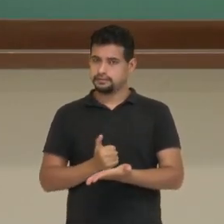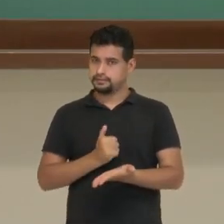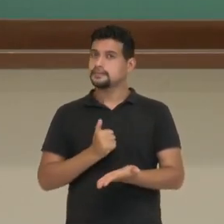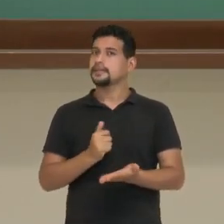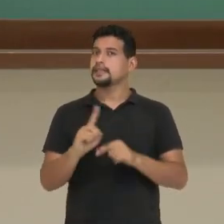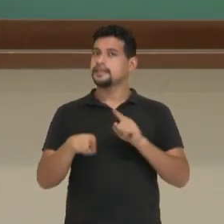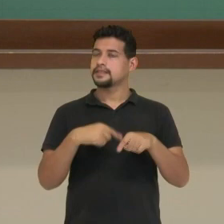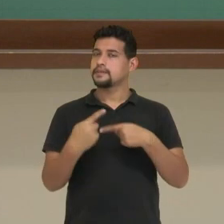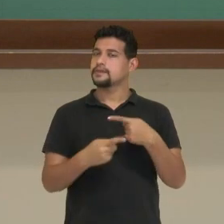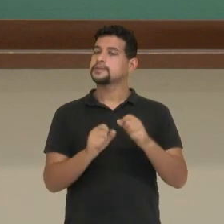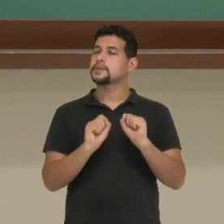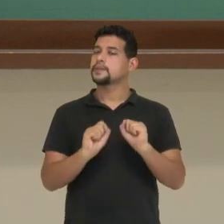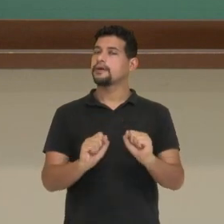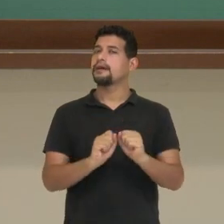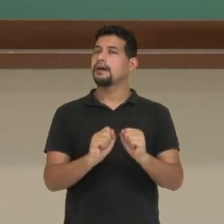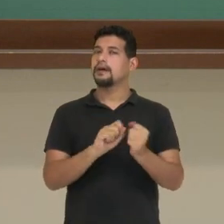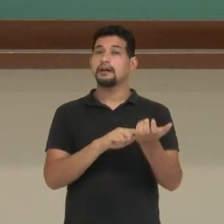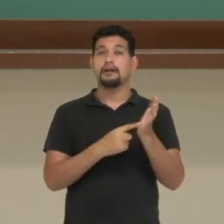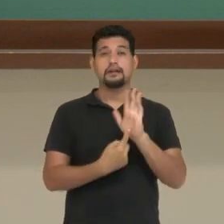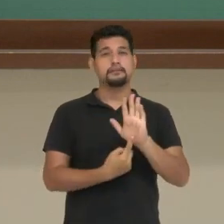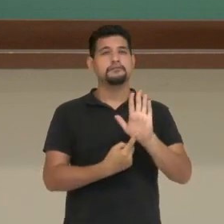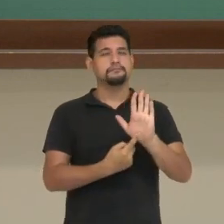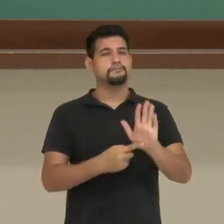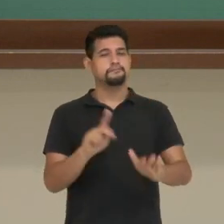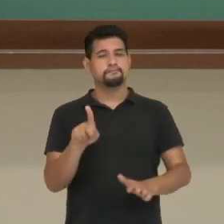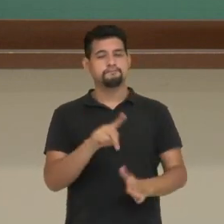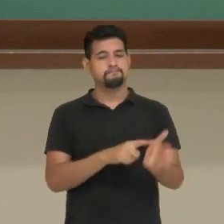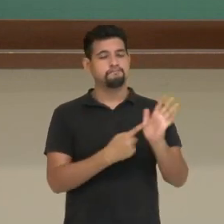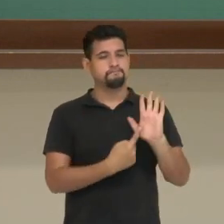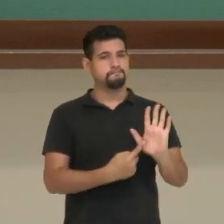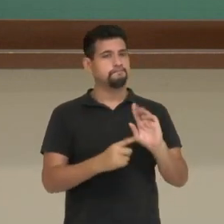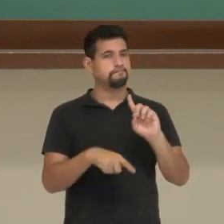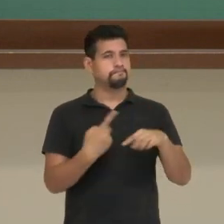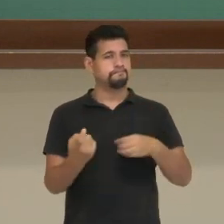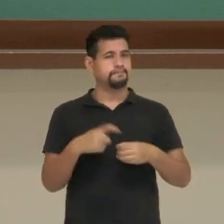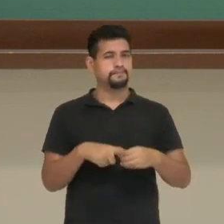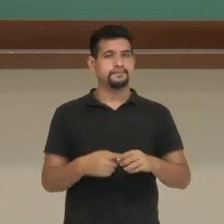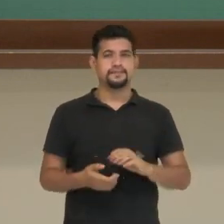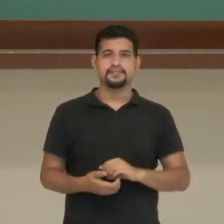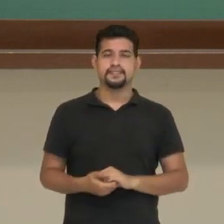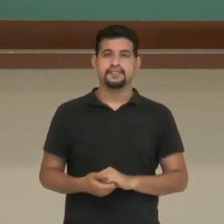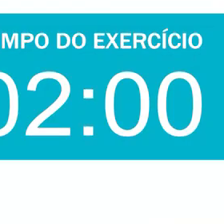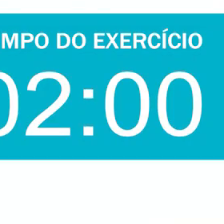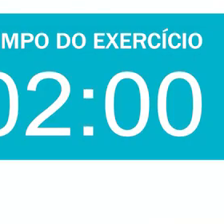para depois que você possa apresentar para o seu professor, e eu já retorno.